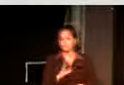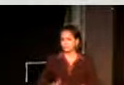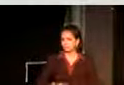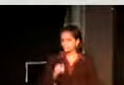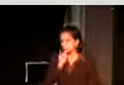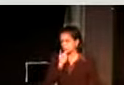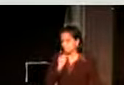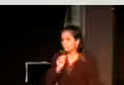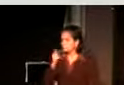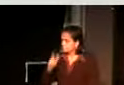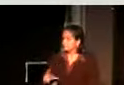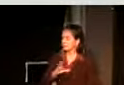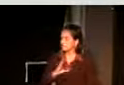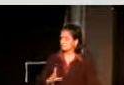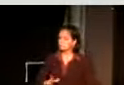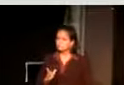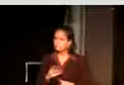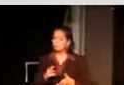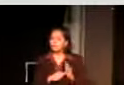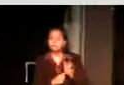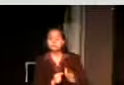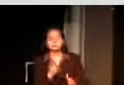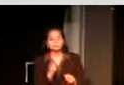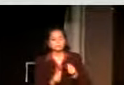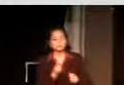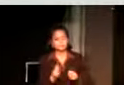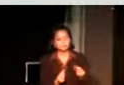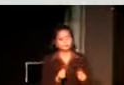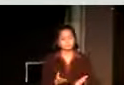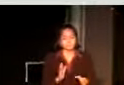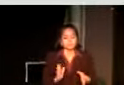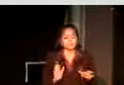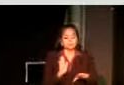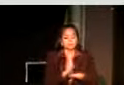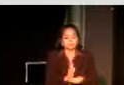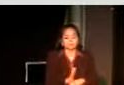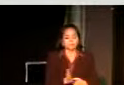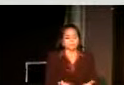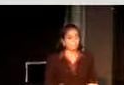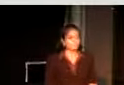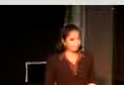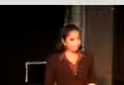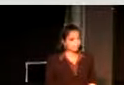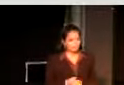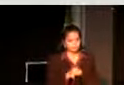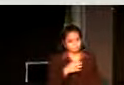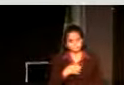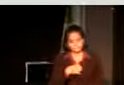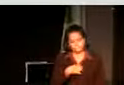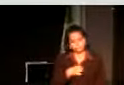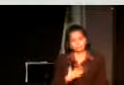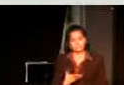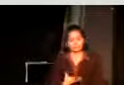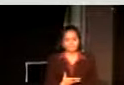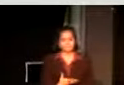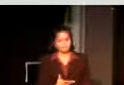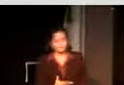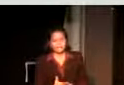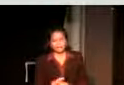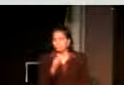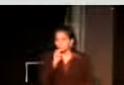exemplo mais uma vez ele mostrou como sair de uma sensibilidade e misericordiosa apenas